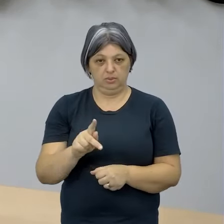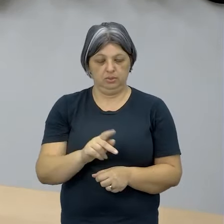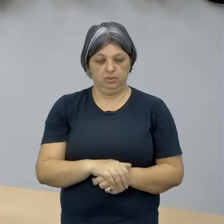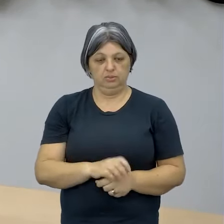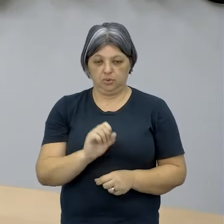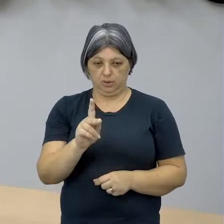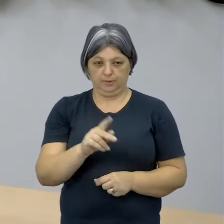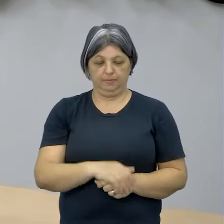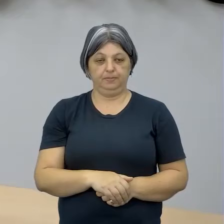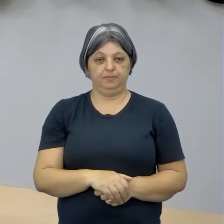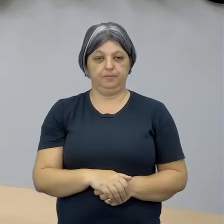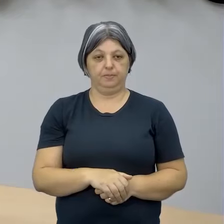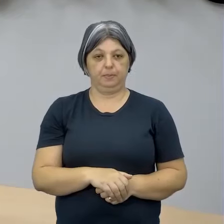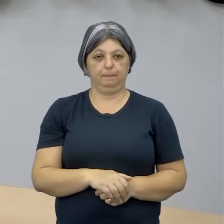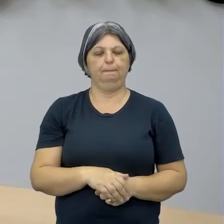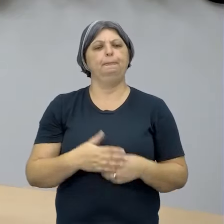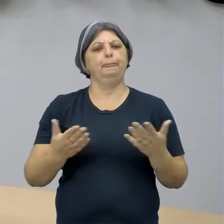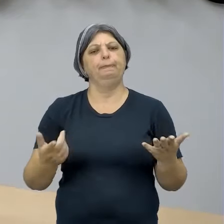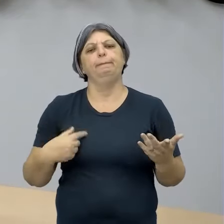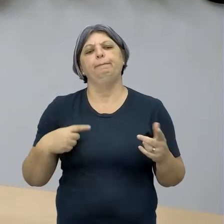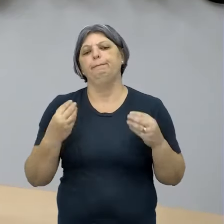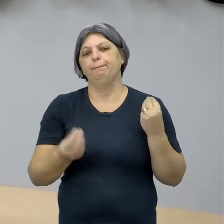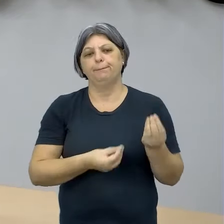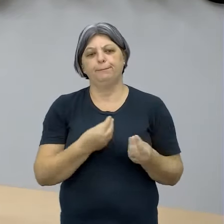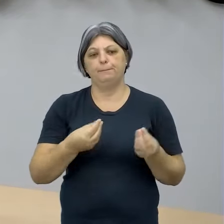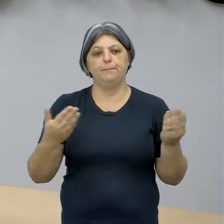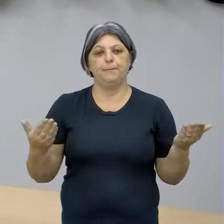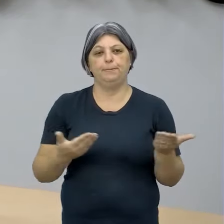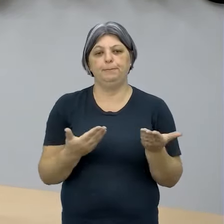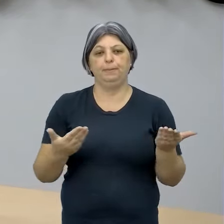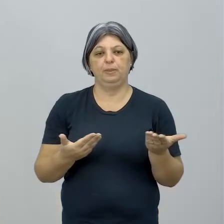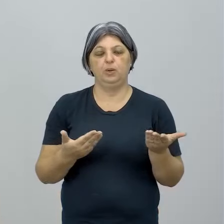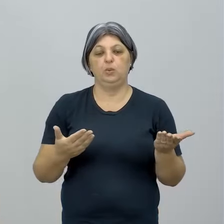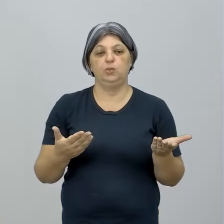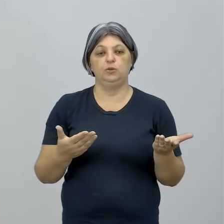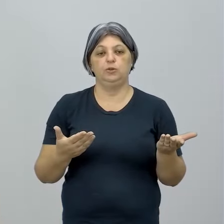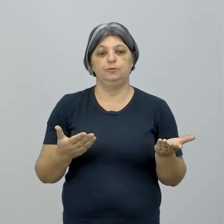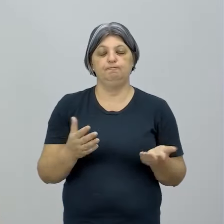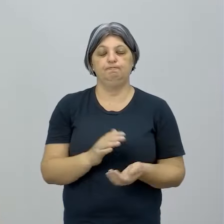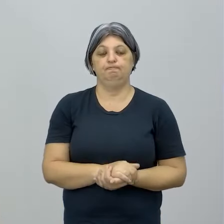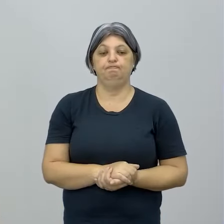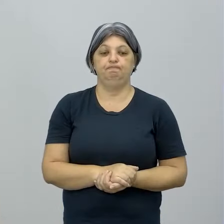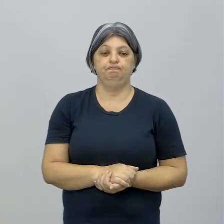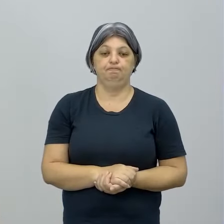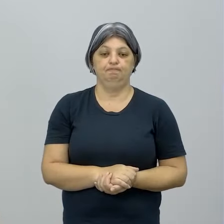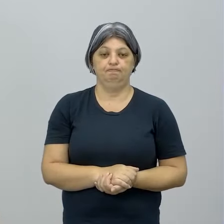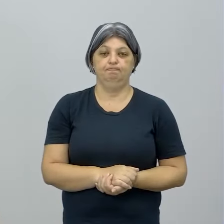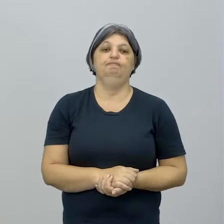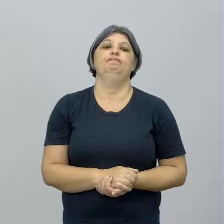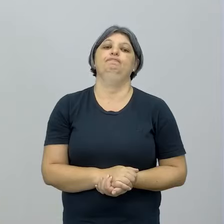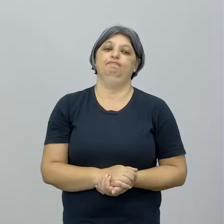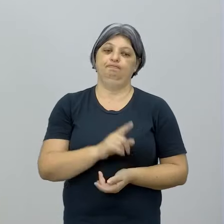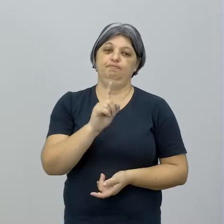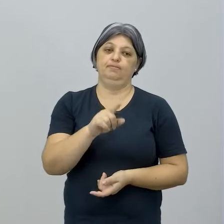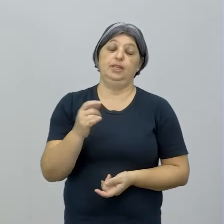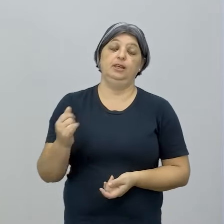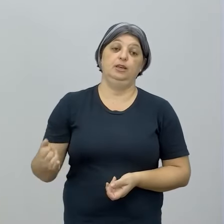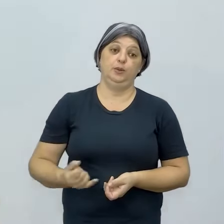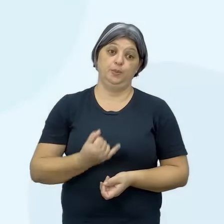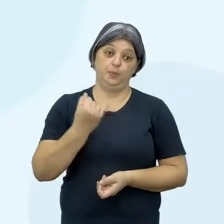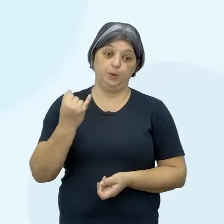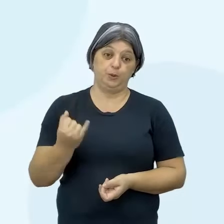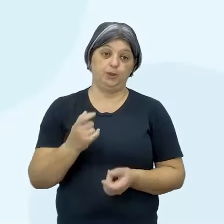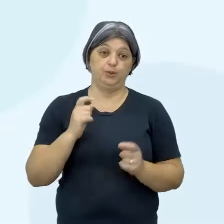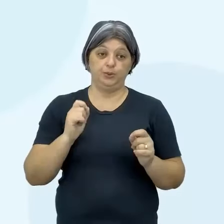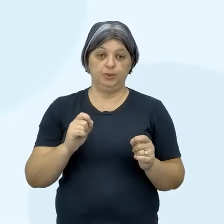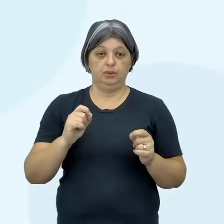tá? Então, qual que é o desdobramento de hoje, Vanderlei? Muito bem, um momento extremamente importante que é o